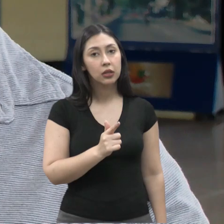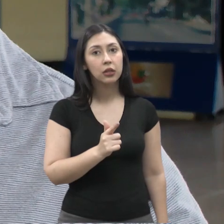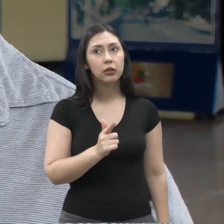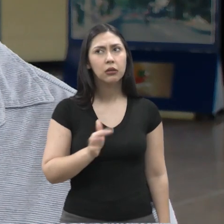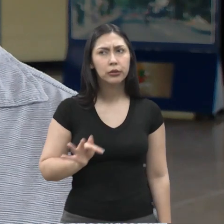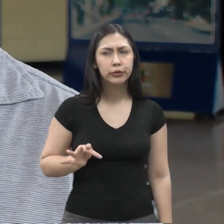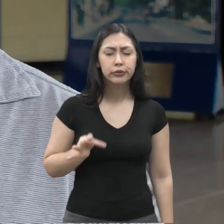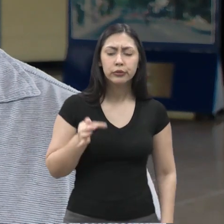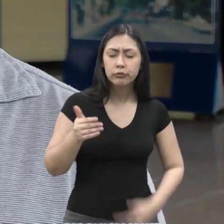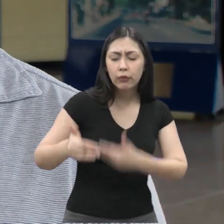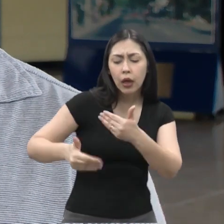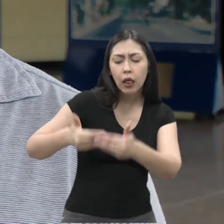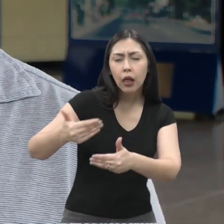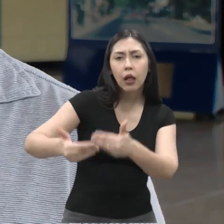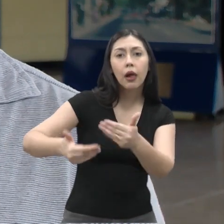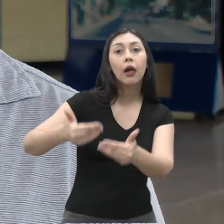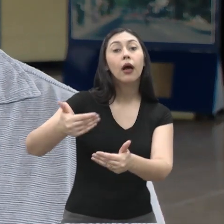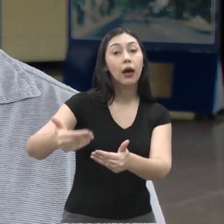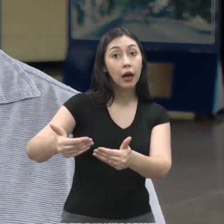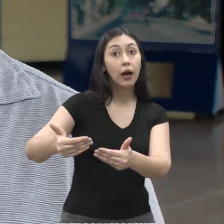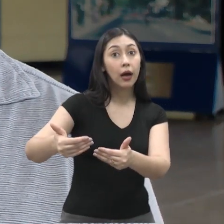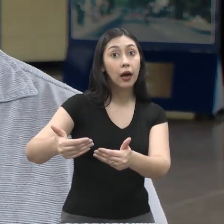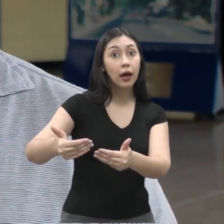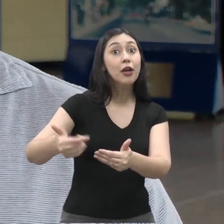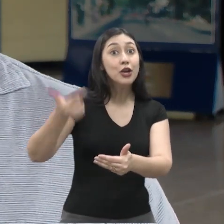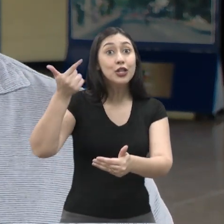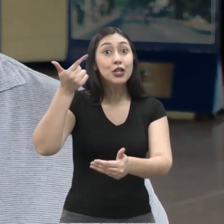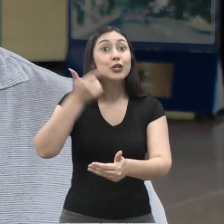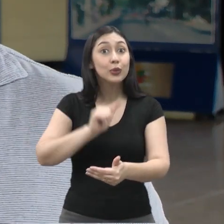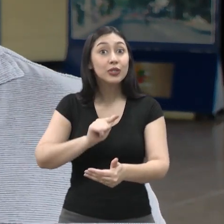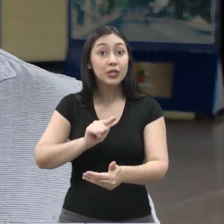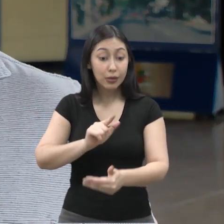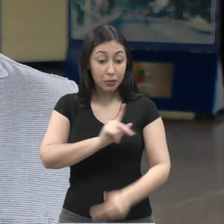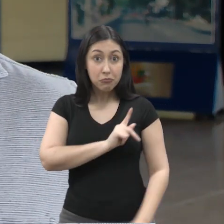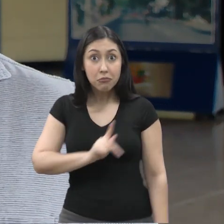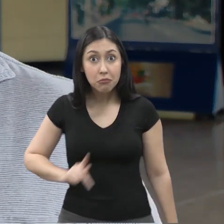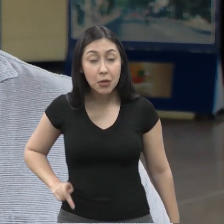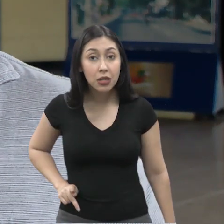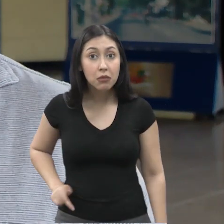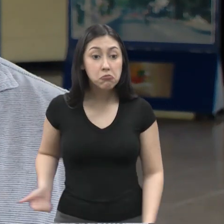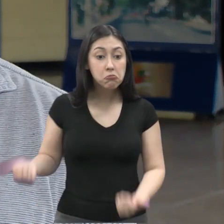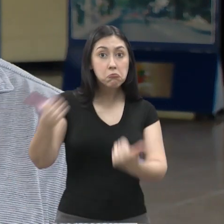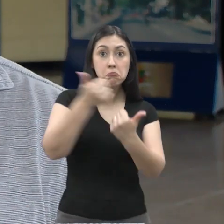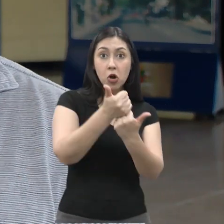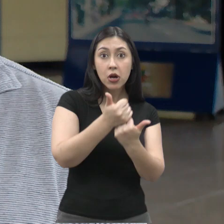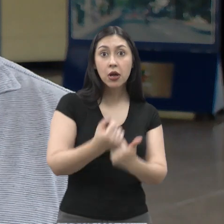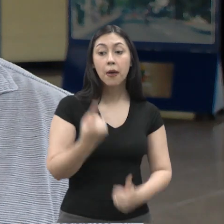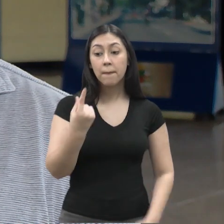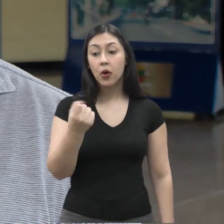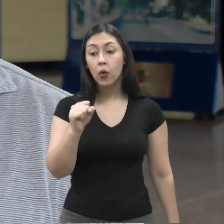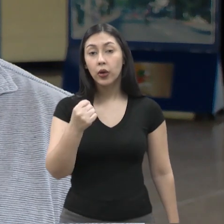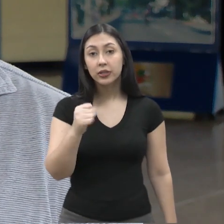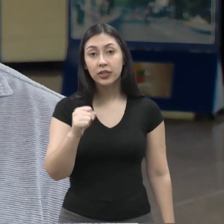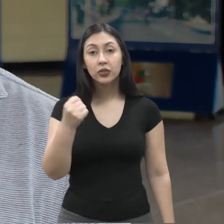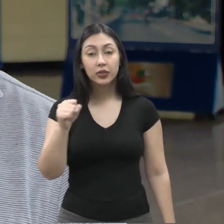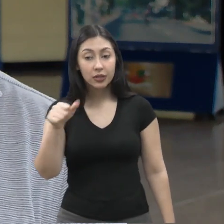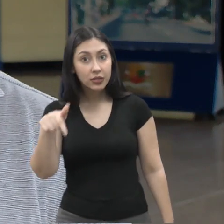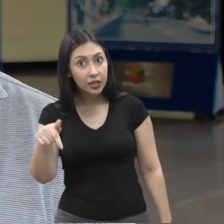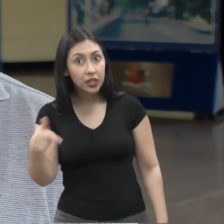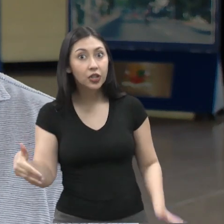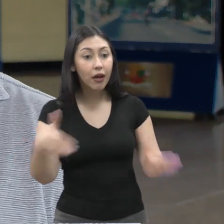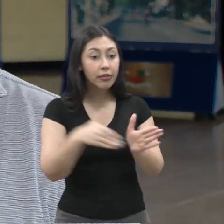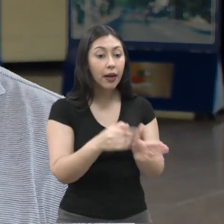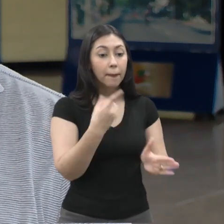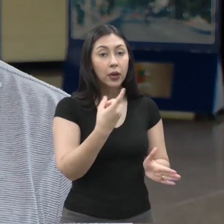inclusive viria a ocupar o cargo de presidente da província do estado, né, no período de 1887